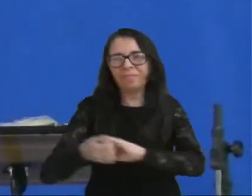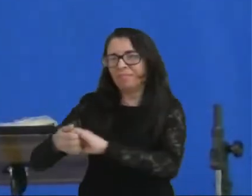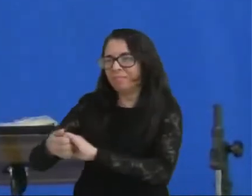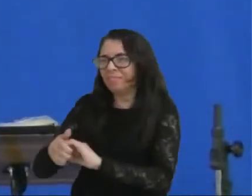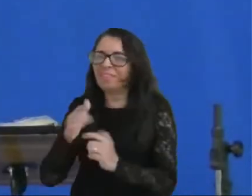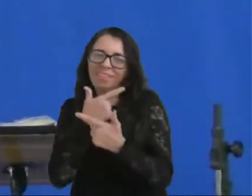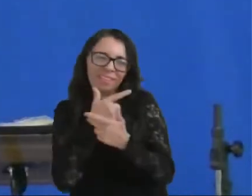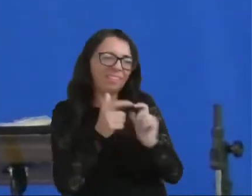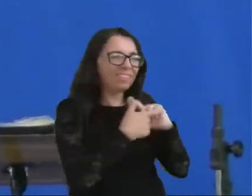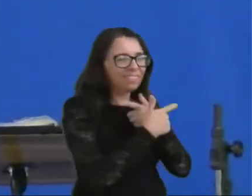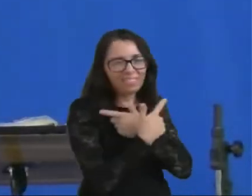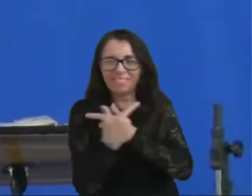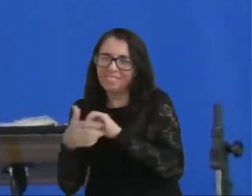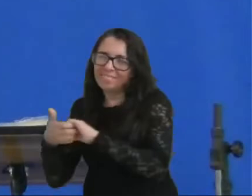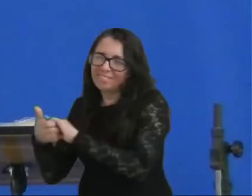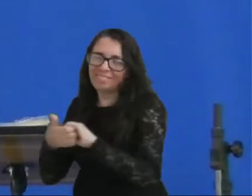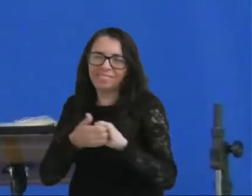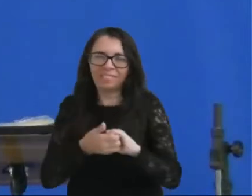Abandonamos o nosso primeiro amor.